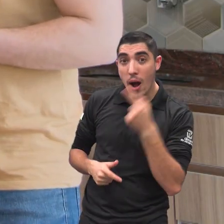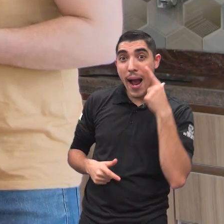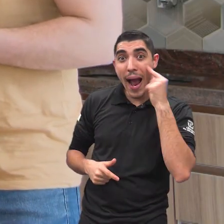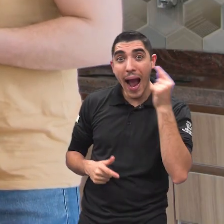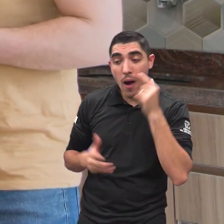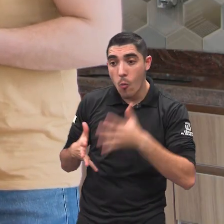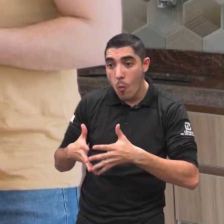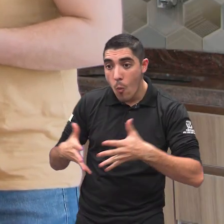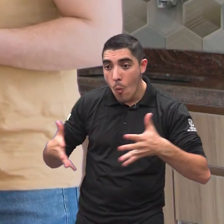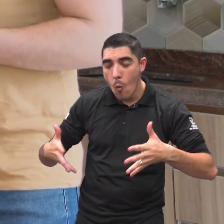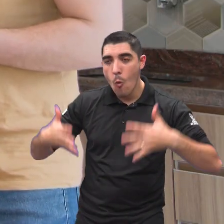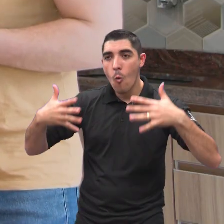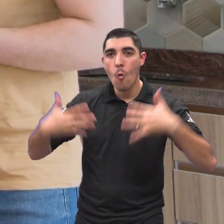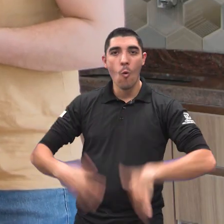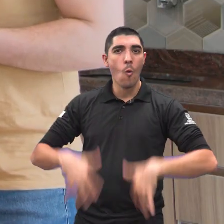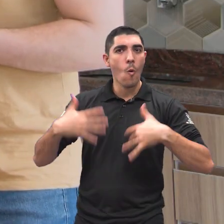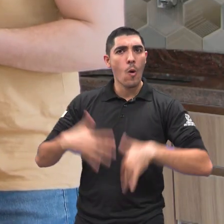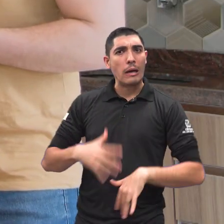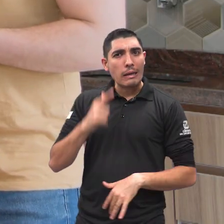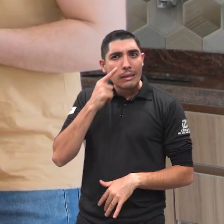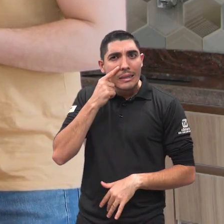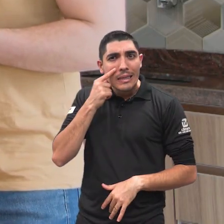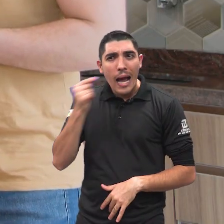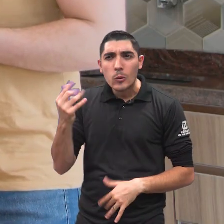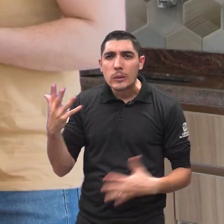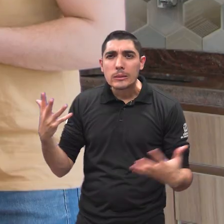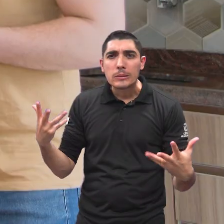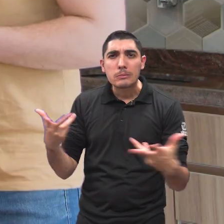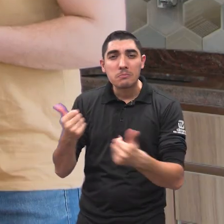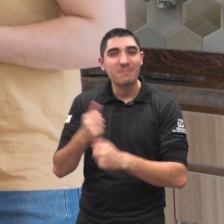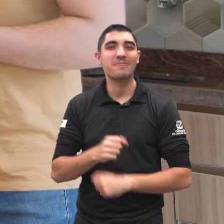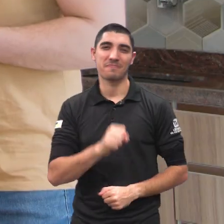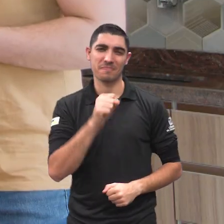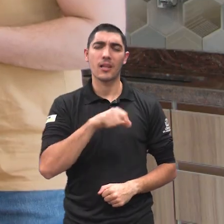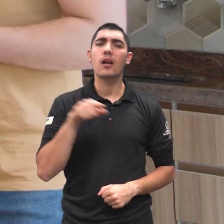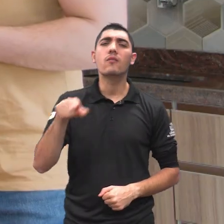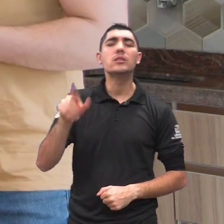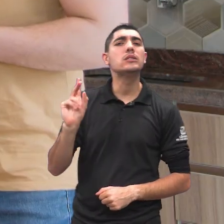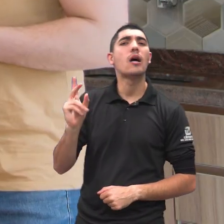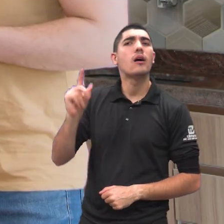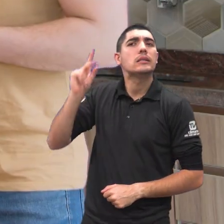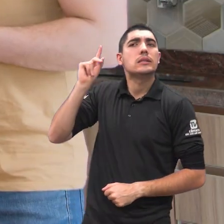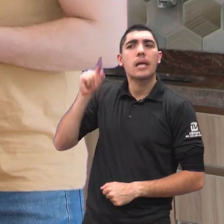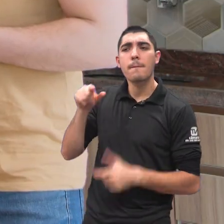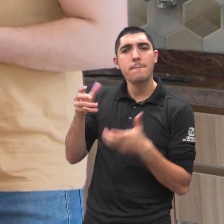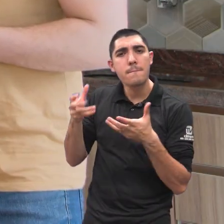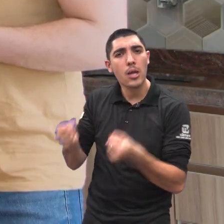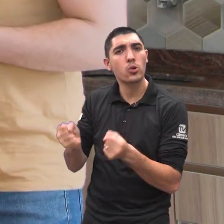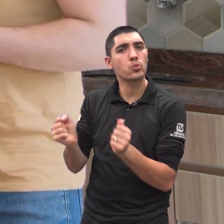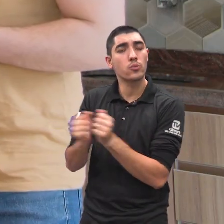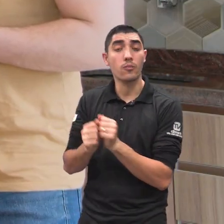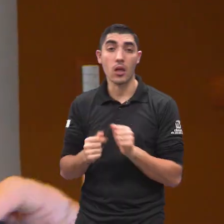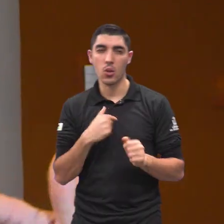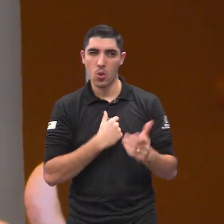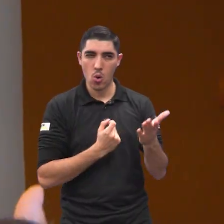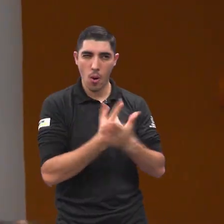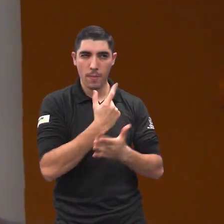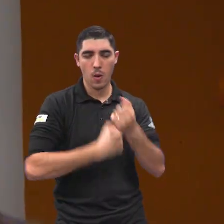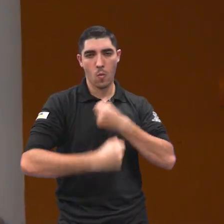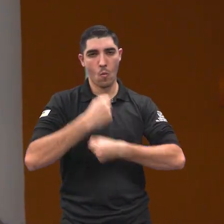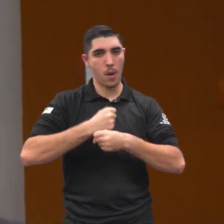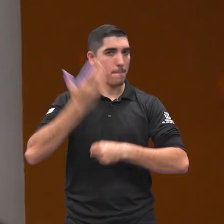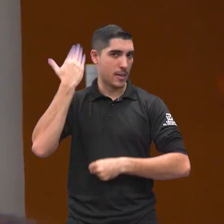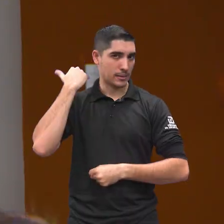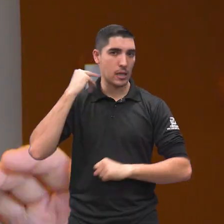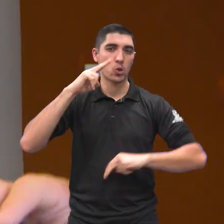desse tamanho, gente. Que gatão, hein? Sim. Ana, desde quando você tá com o Félix em casa? A gente comprou